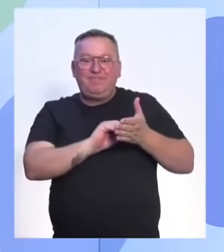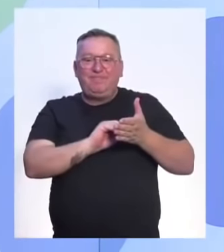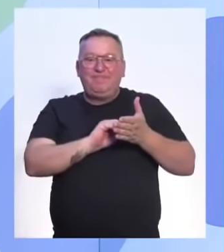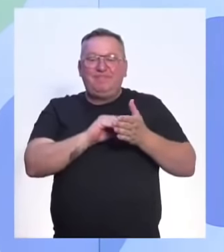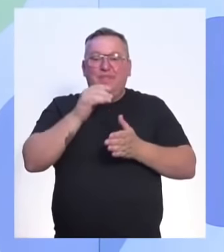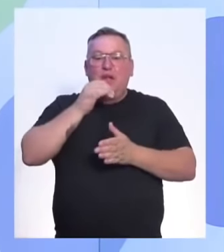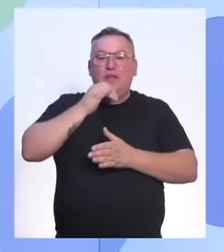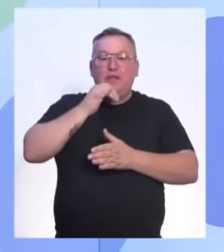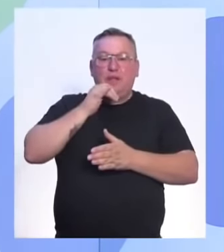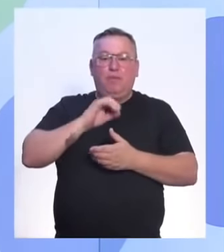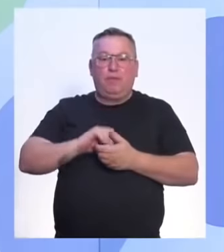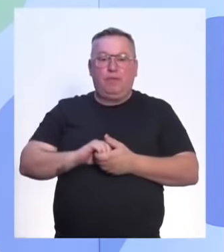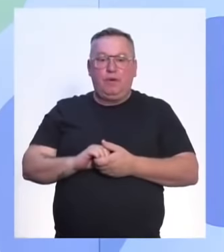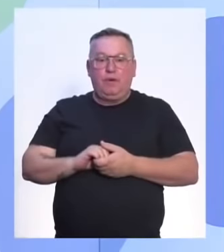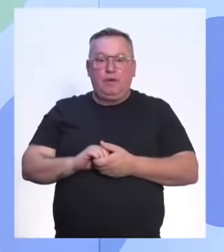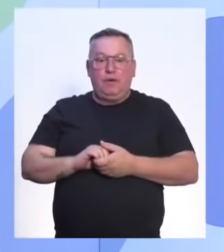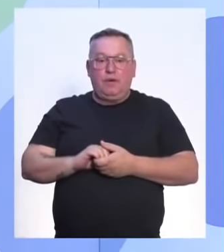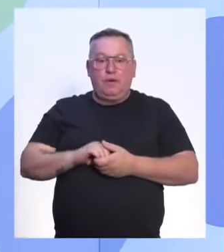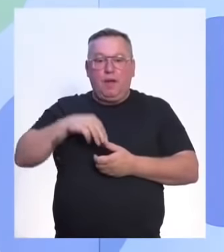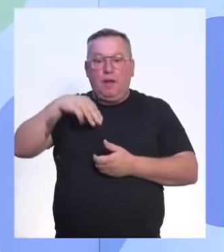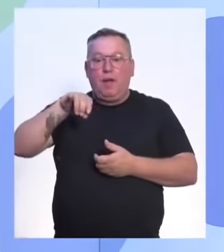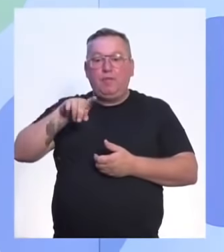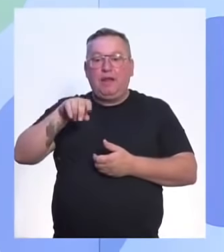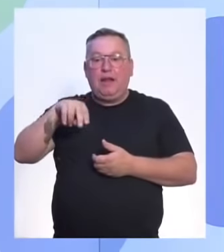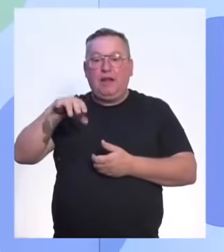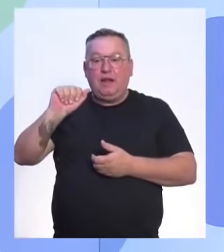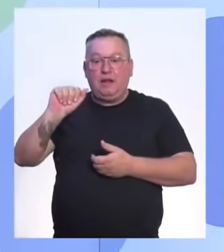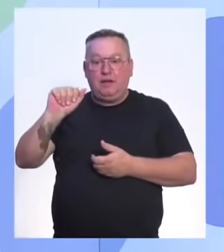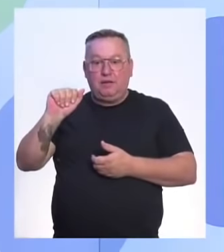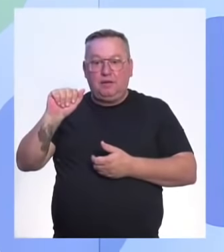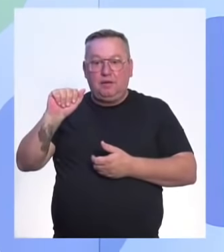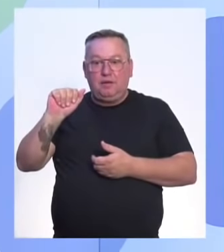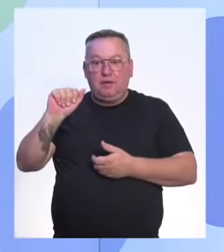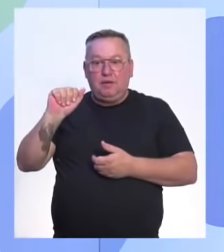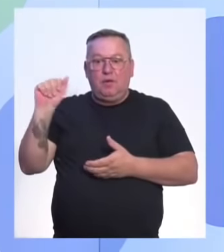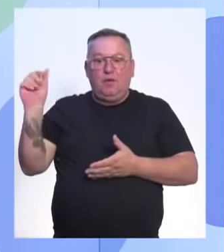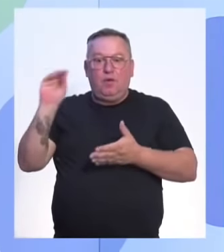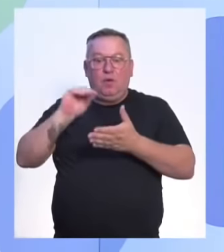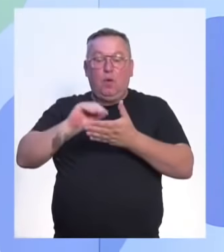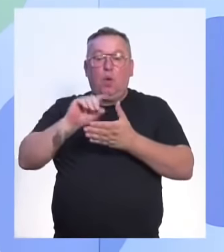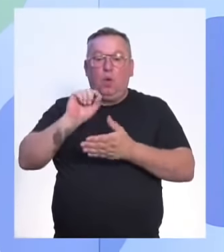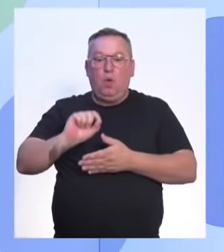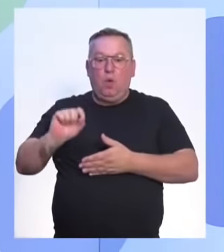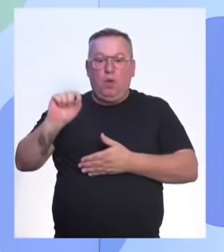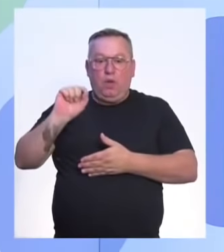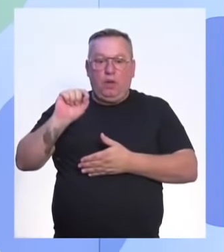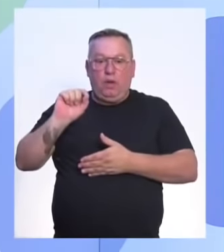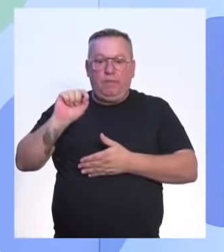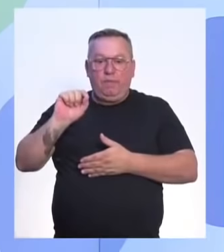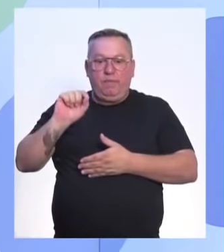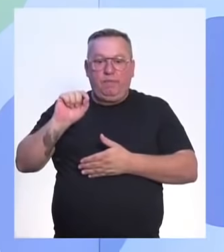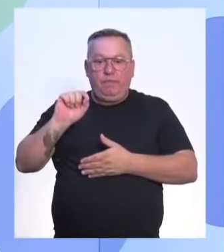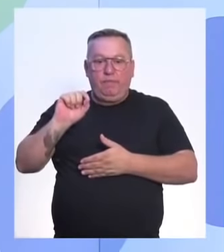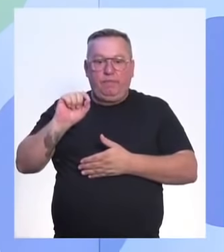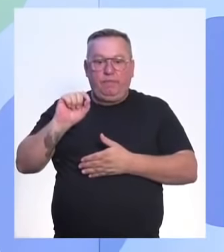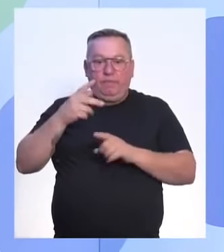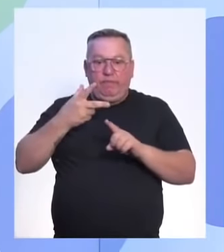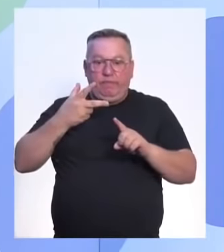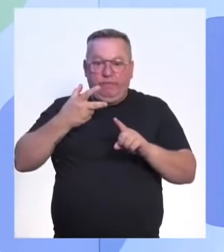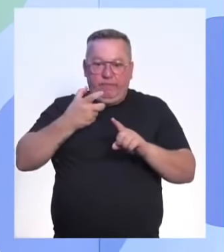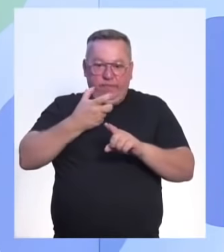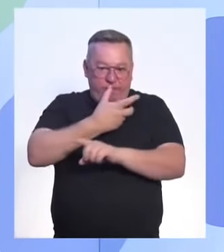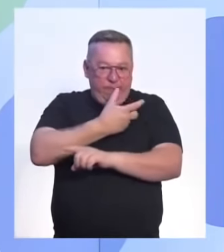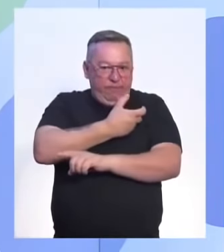Então, por exemplo, vamos lá, na Milena. Milena Diniz, ela colocou o seguinte: seringa.